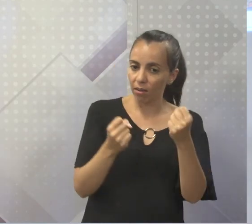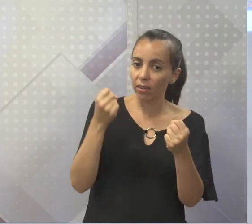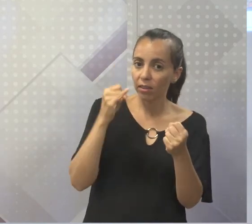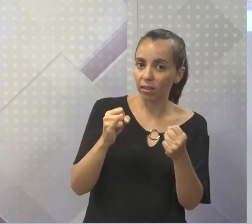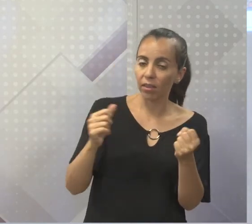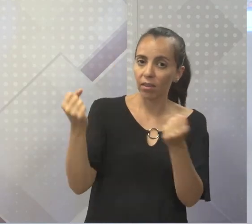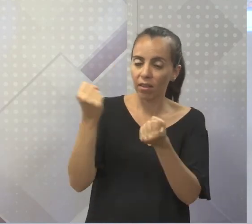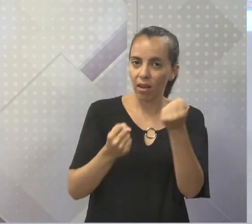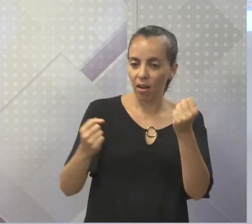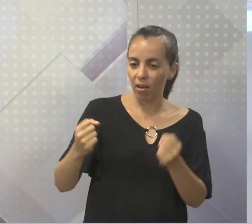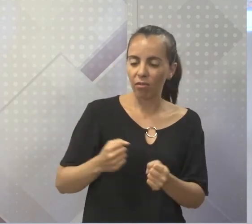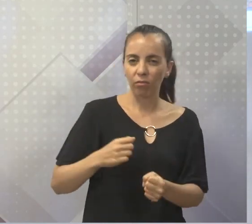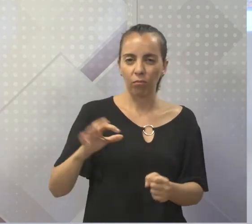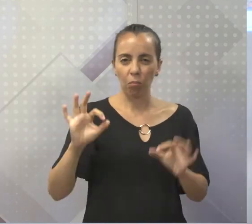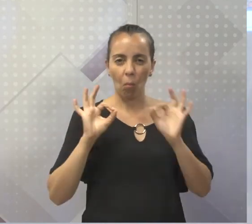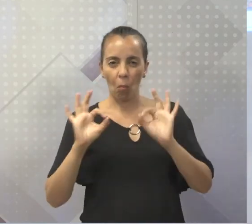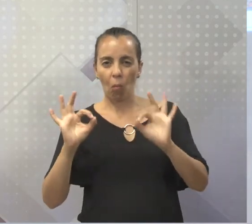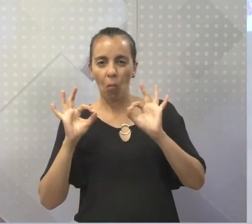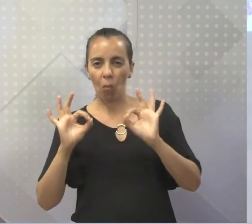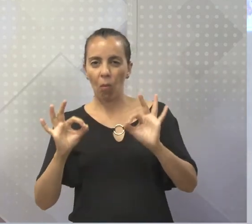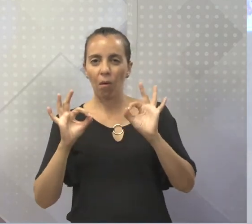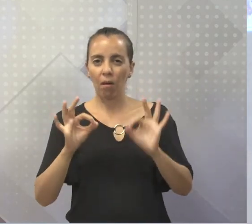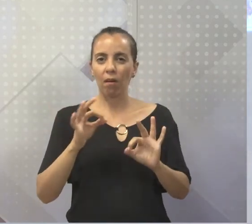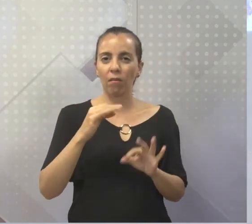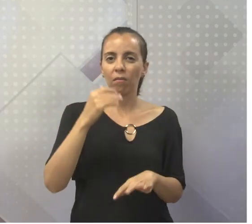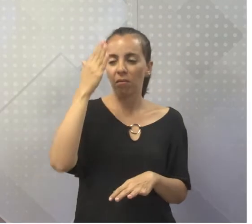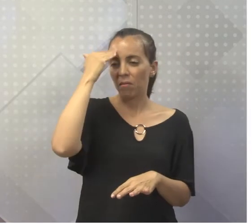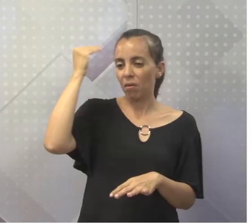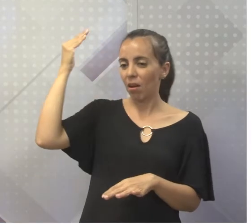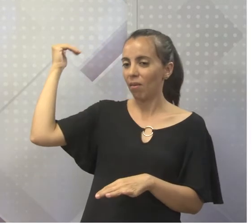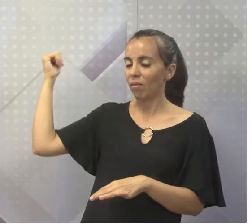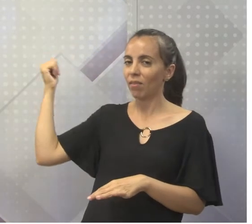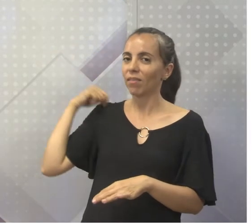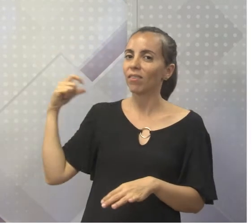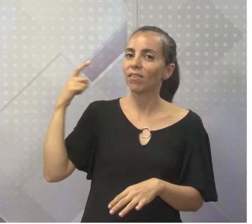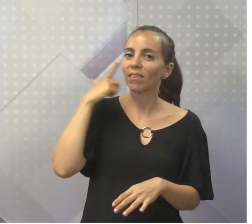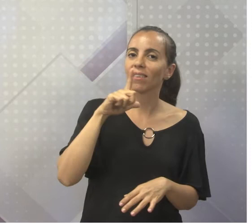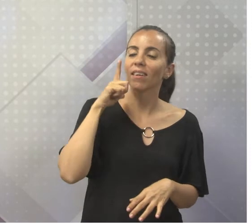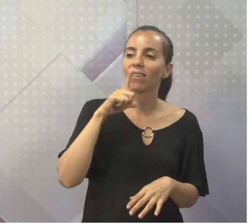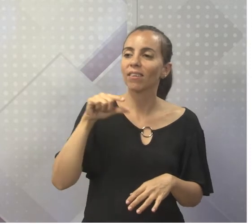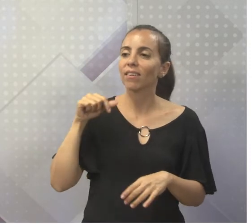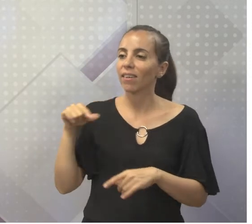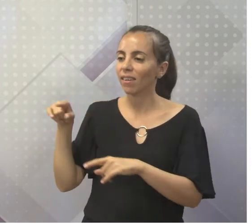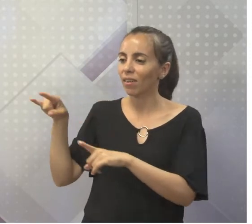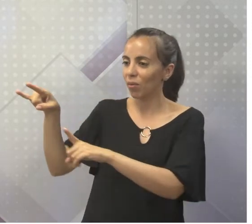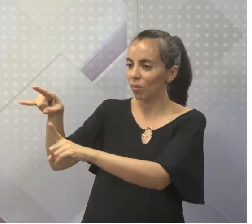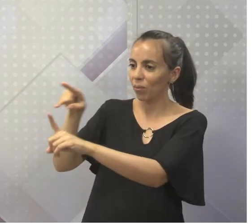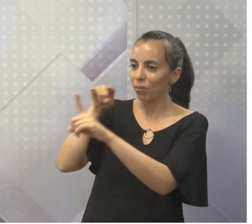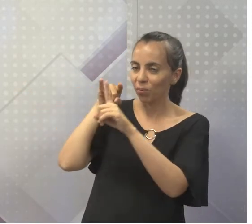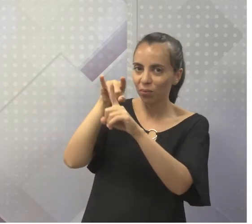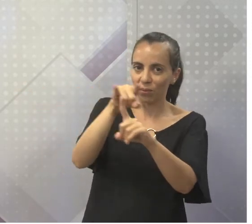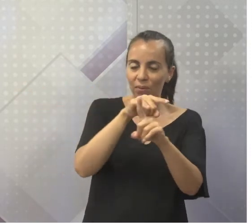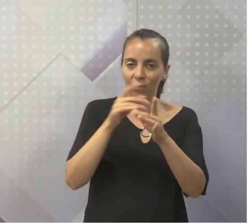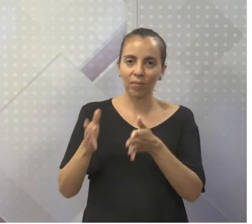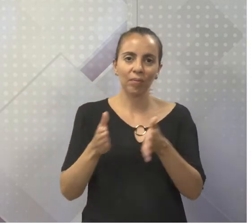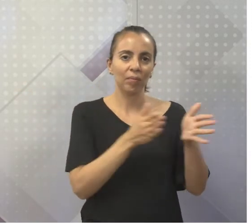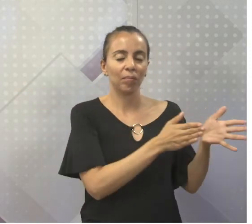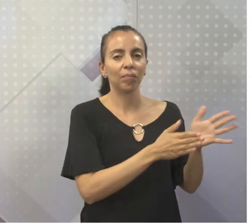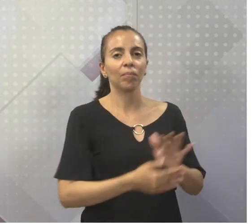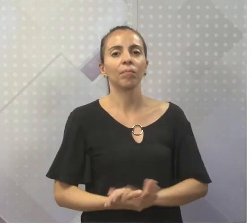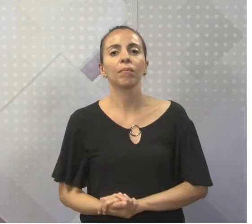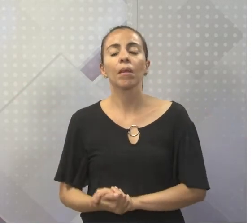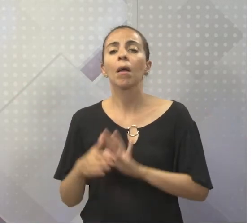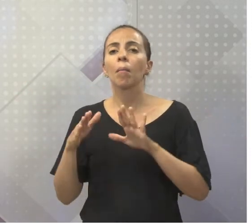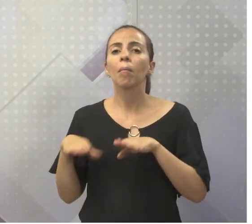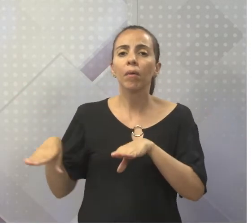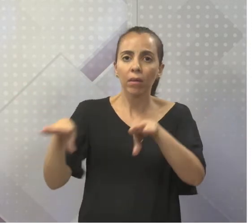muito isso tá aí verdade cultural Consumista dá uma olhada e a igualdade na condição a questão dos meios produtivos